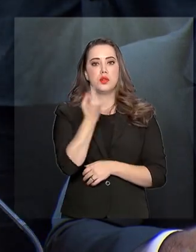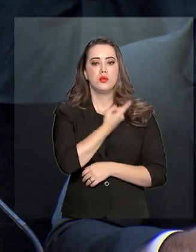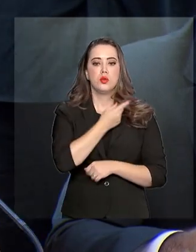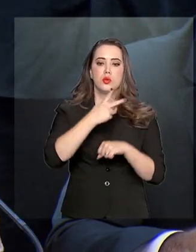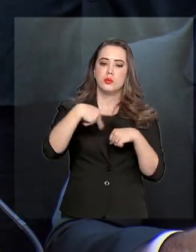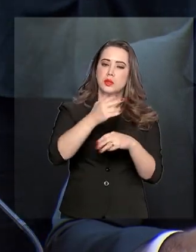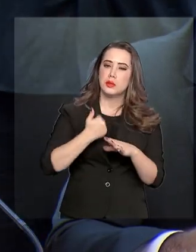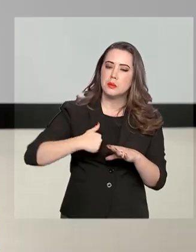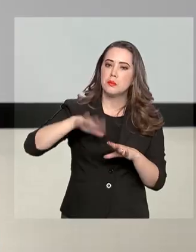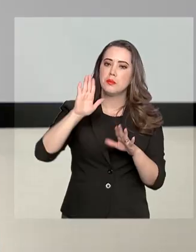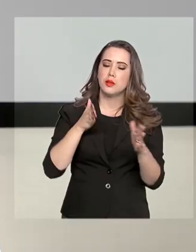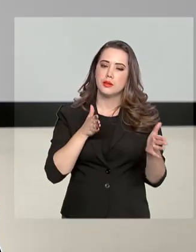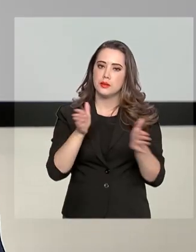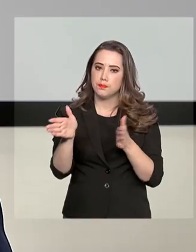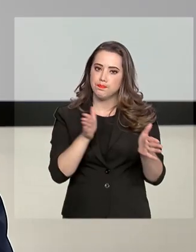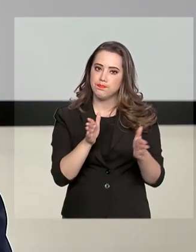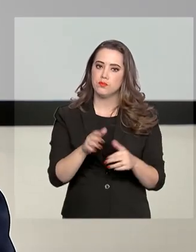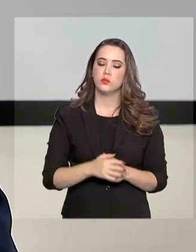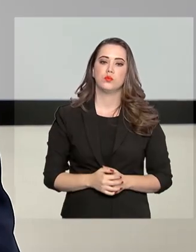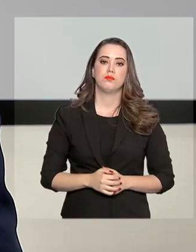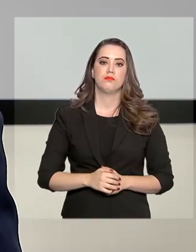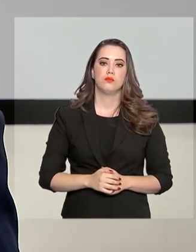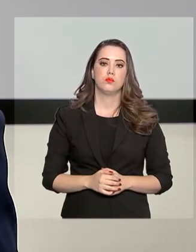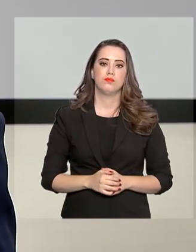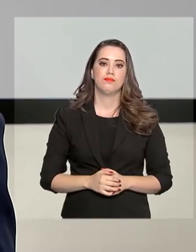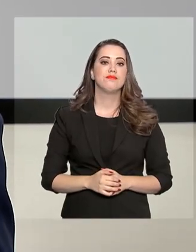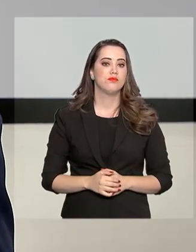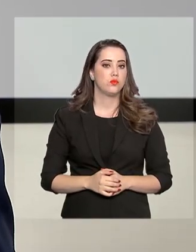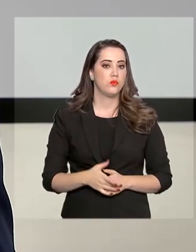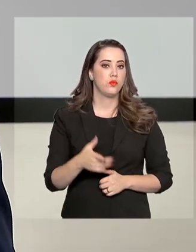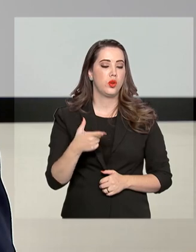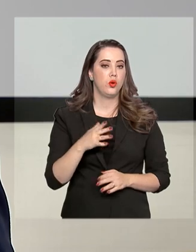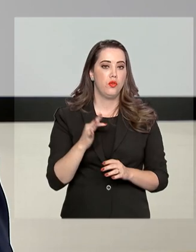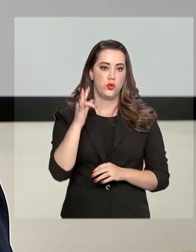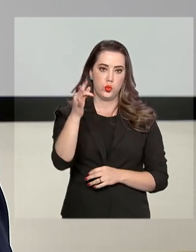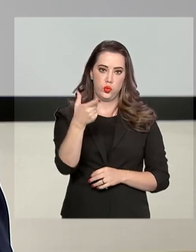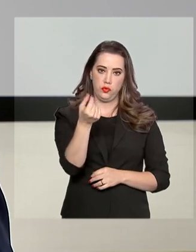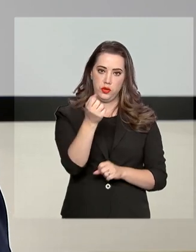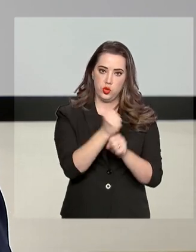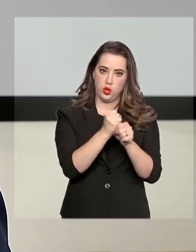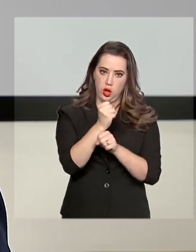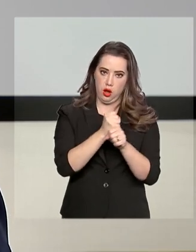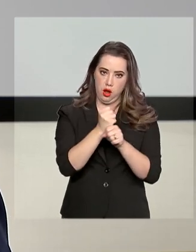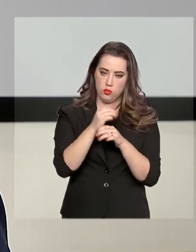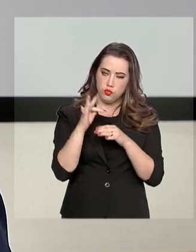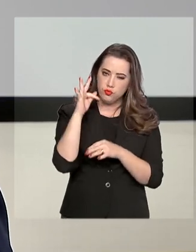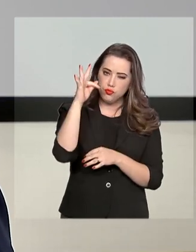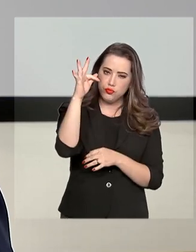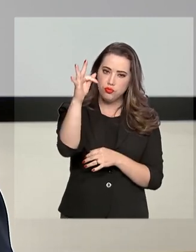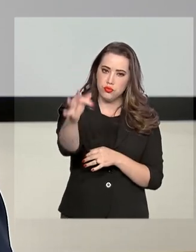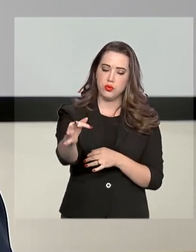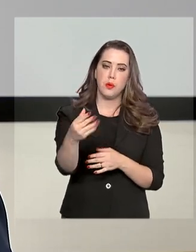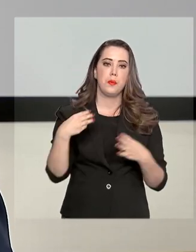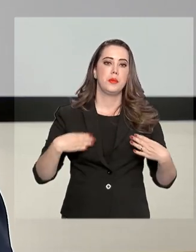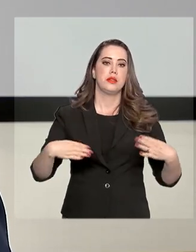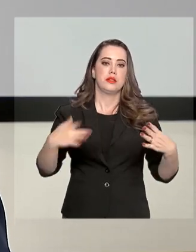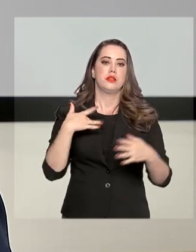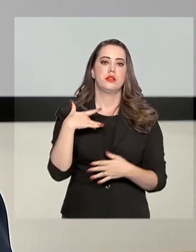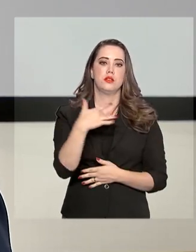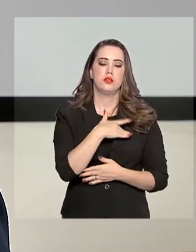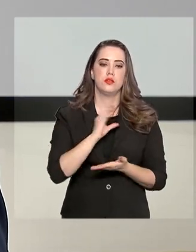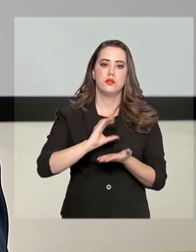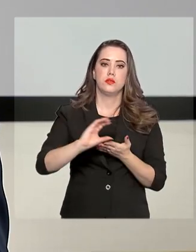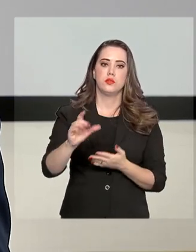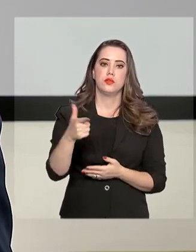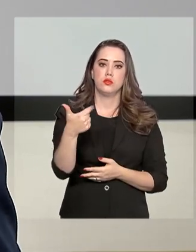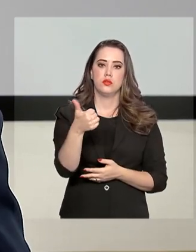mais acessível. E nos próximos 20 anos, o Ministério da Saúde vai investir 218 bilhões de